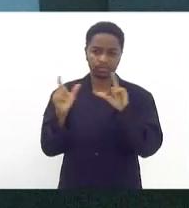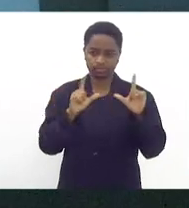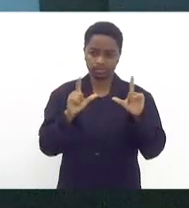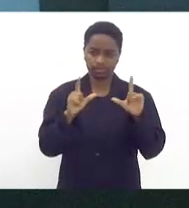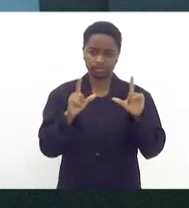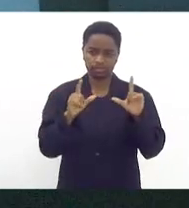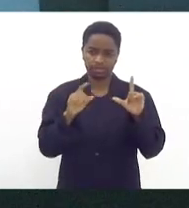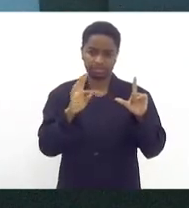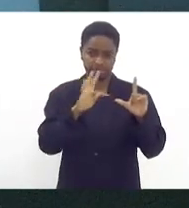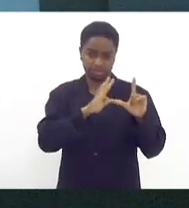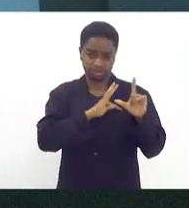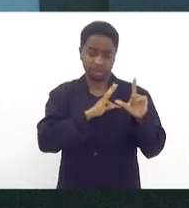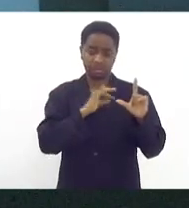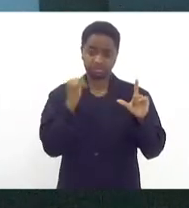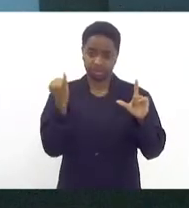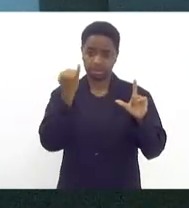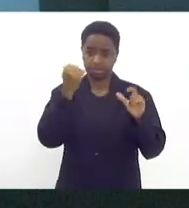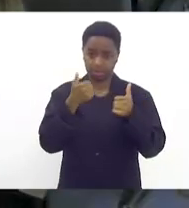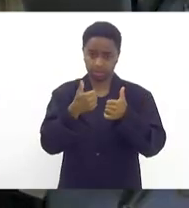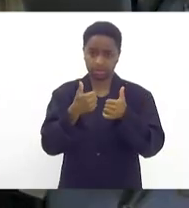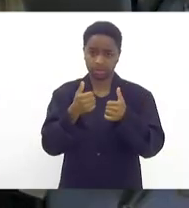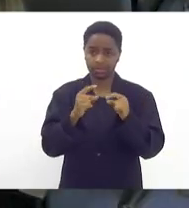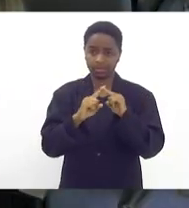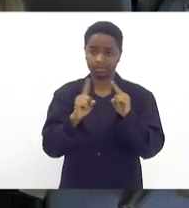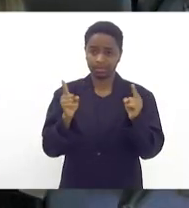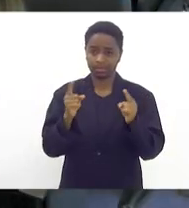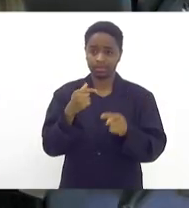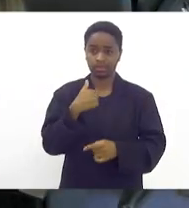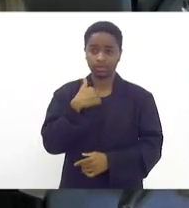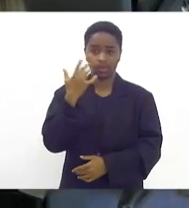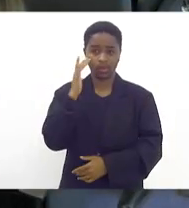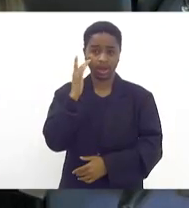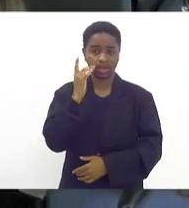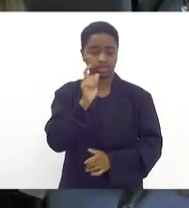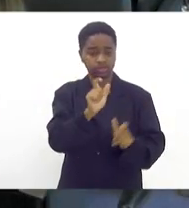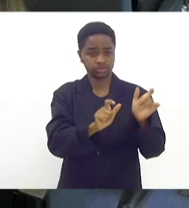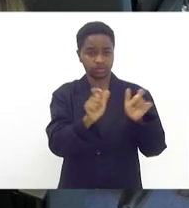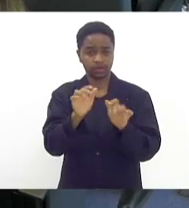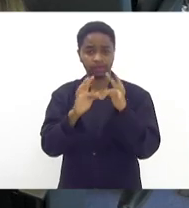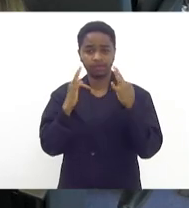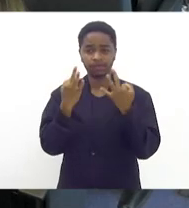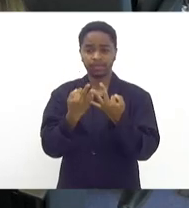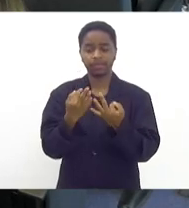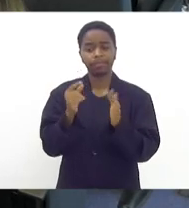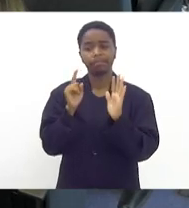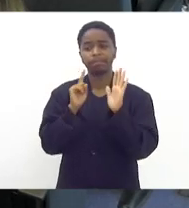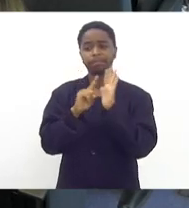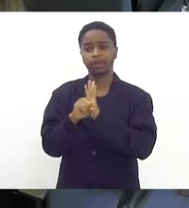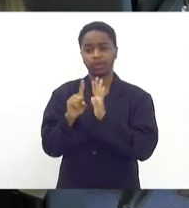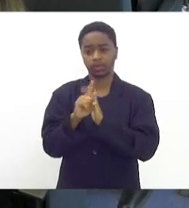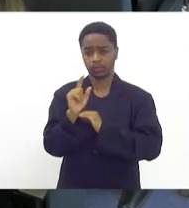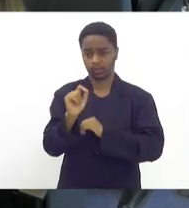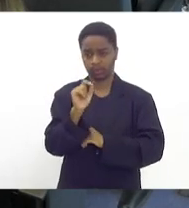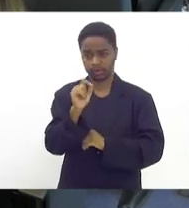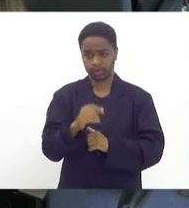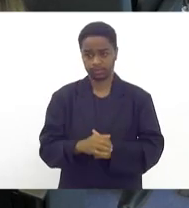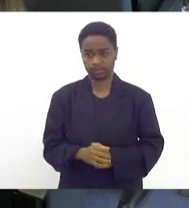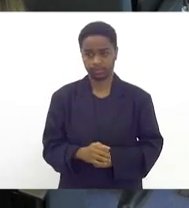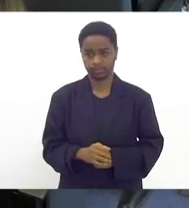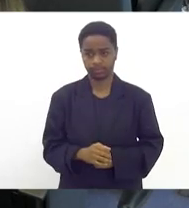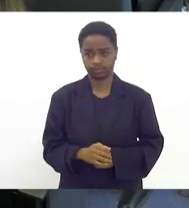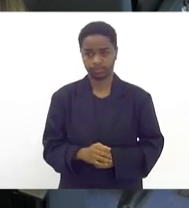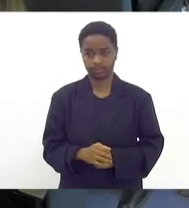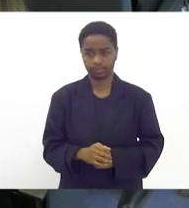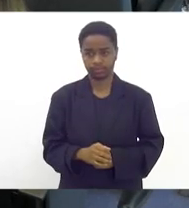Tecnicamente importante mas eh acho que tá na cabeça dos Pais do das Mães a seguinte pergunta eh